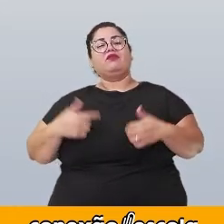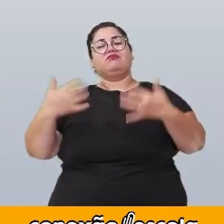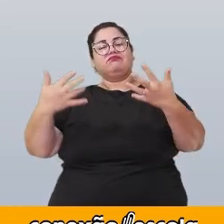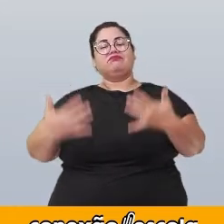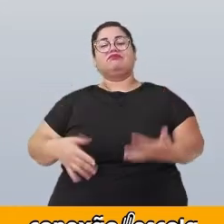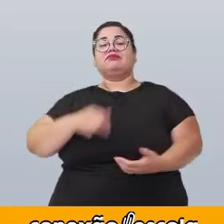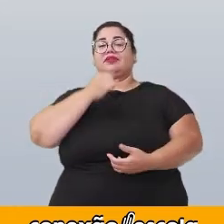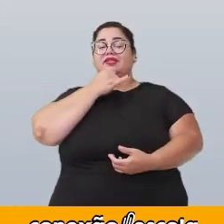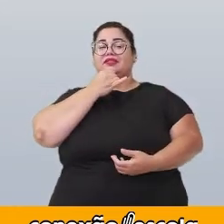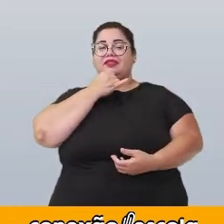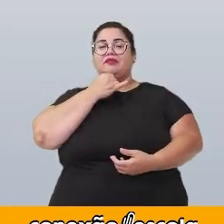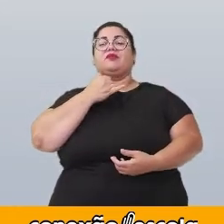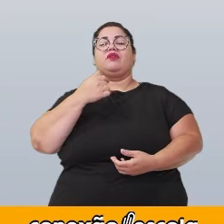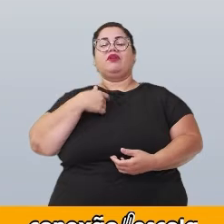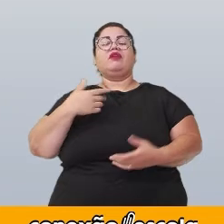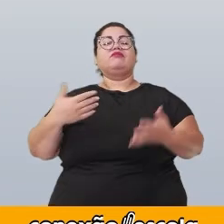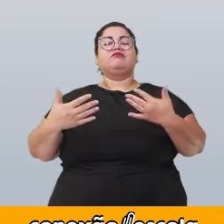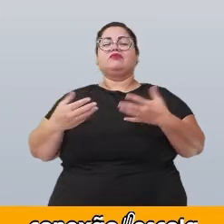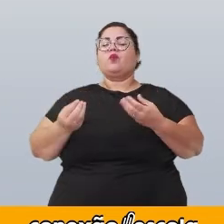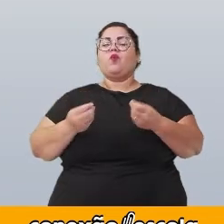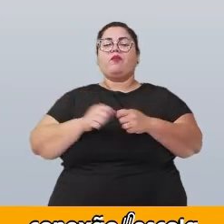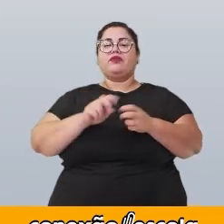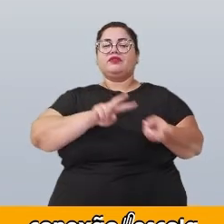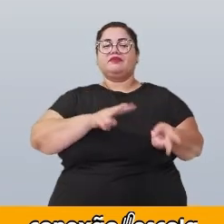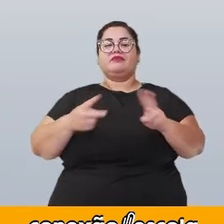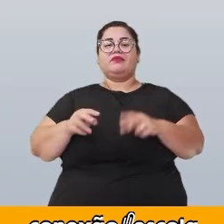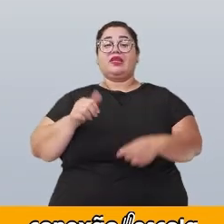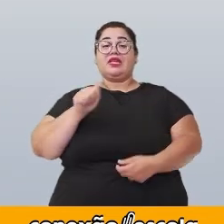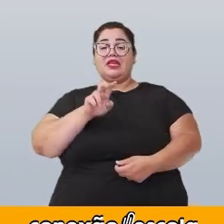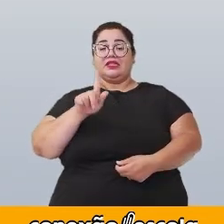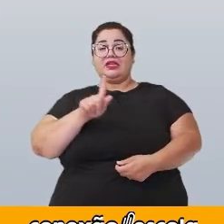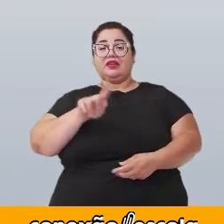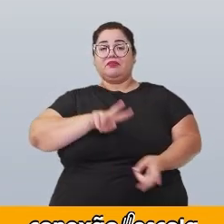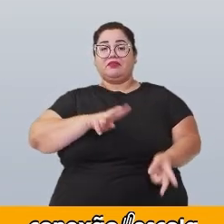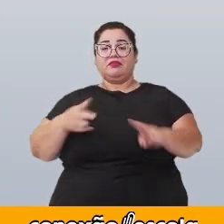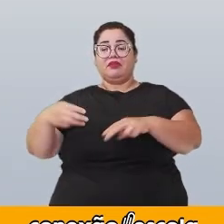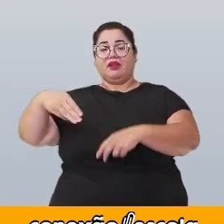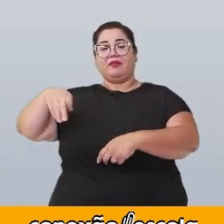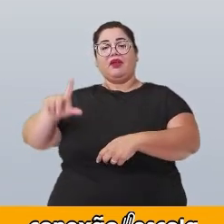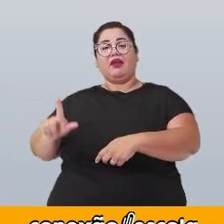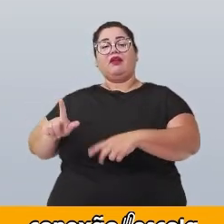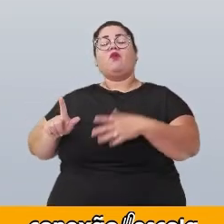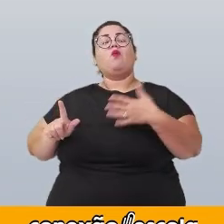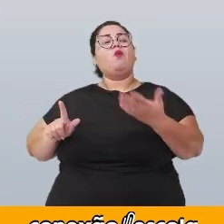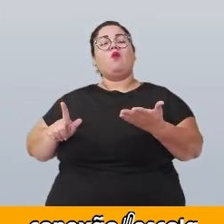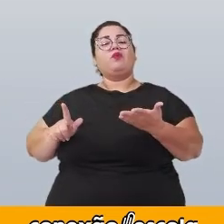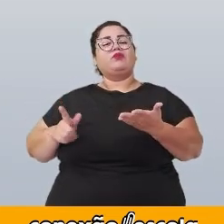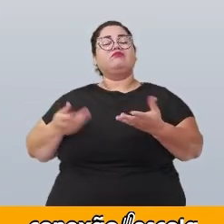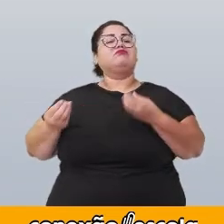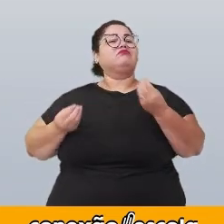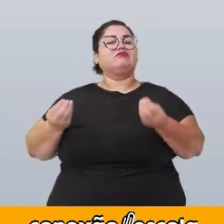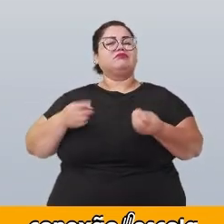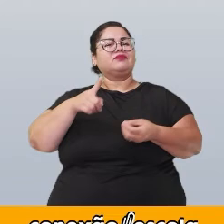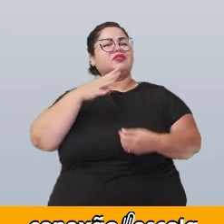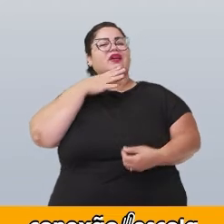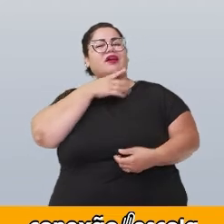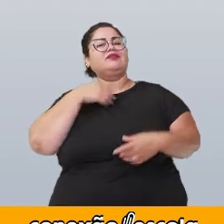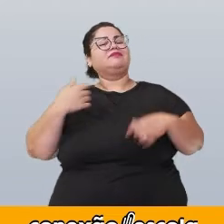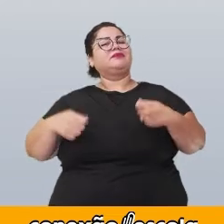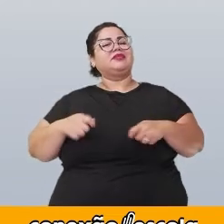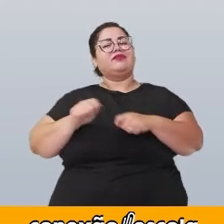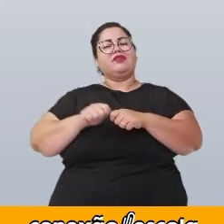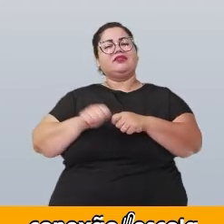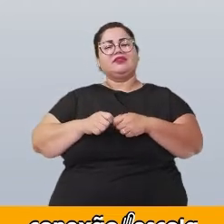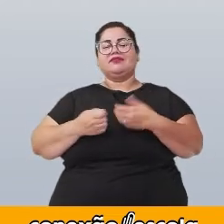vou dar um exemplo. Eu quero converter 15 gramas em miligramas. E aí, o que você acha que a